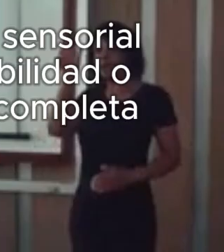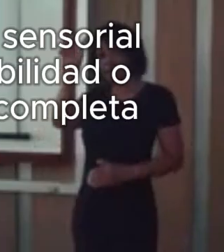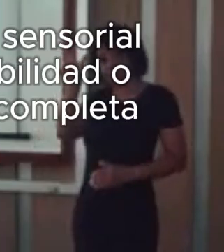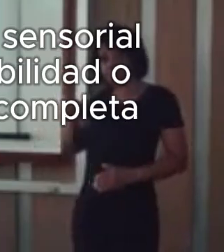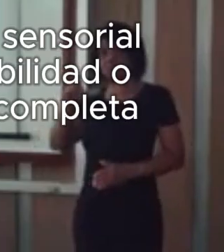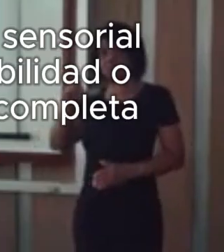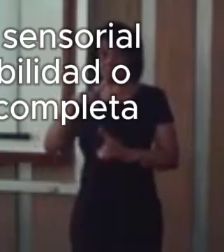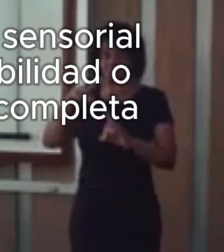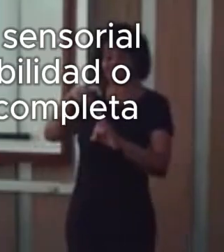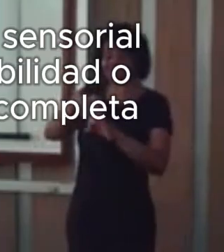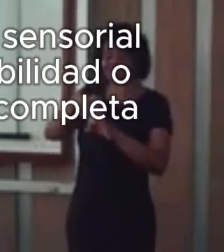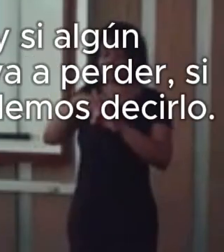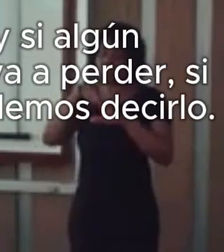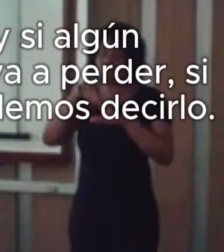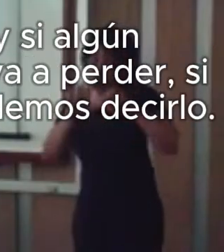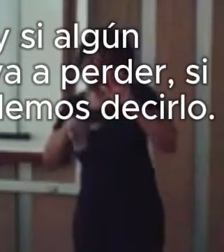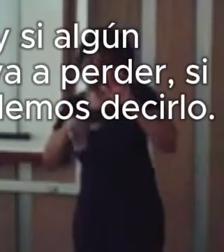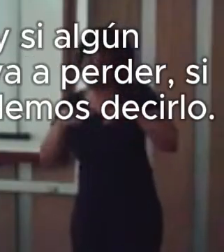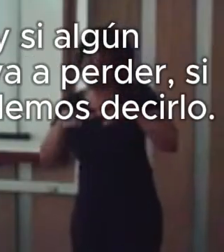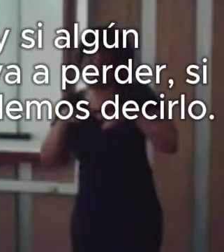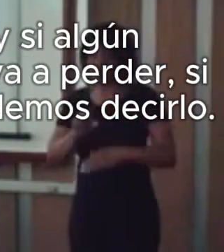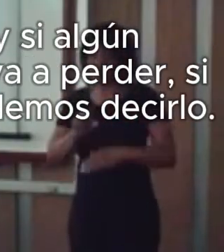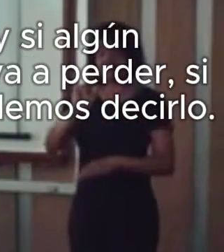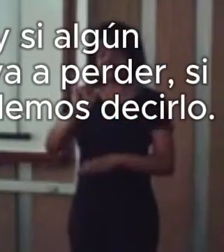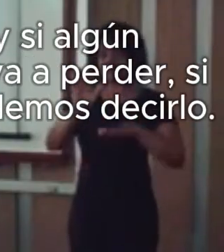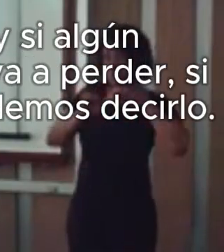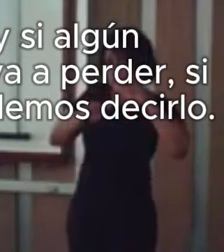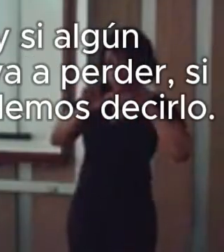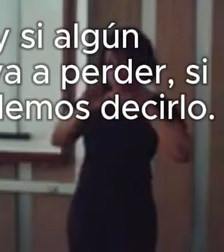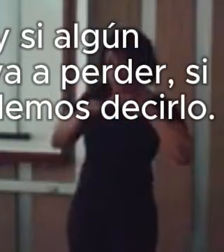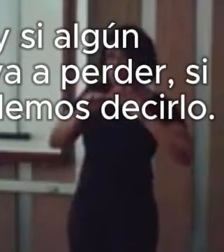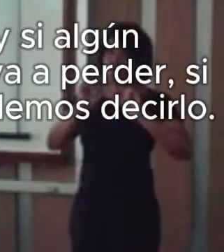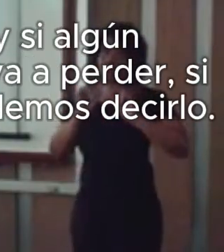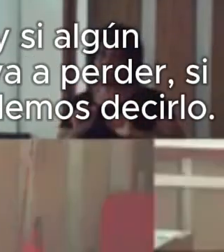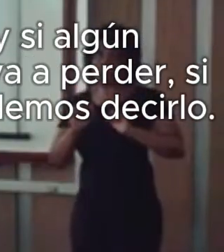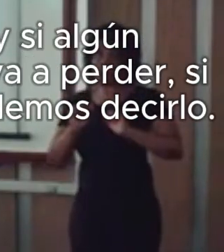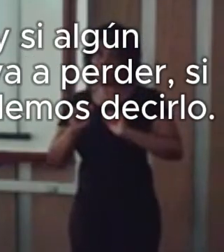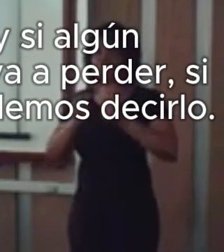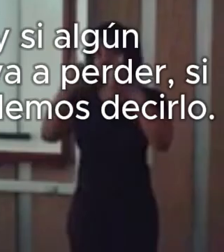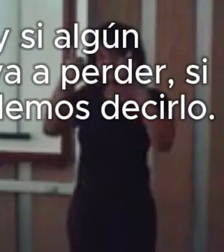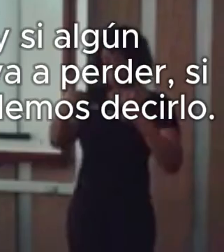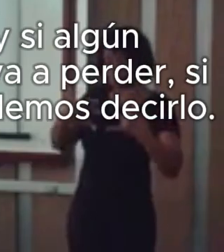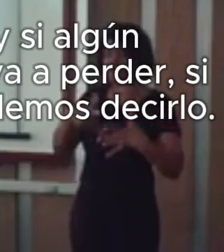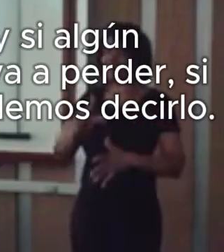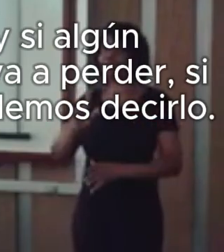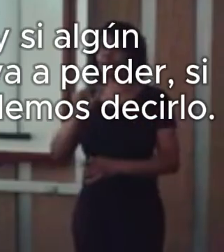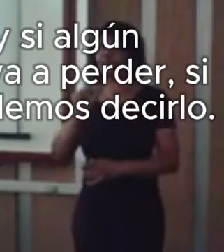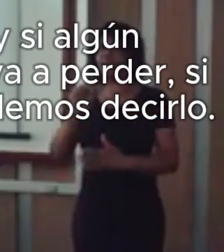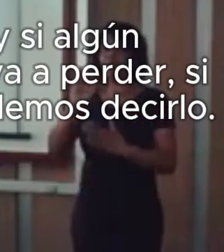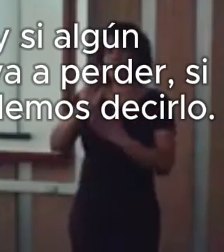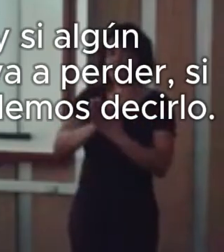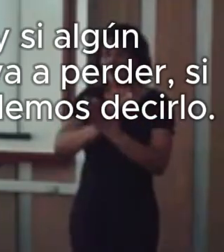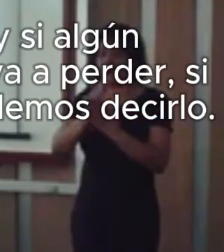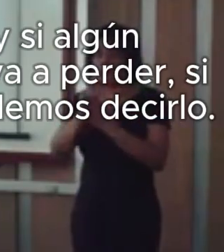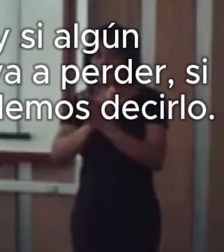têm uma lesão incompleta. Se a lesão é incompleta, a gente pode inferir que algum